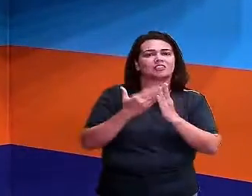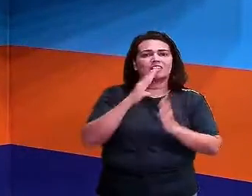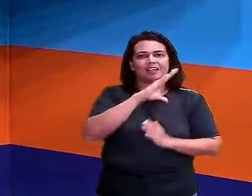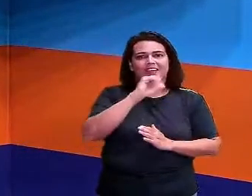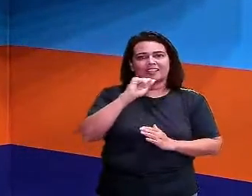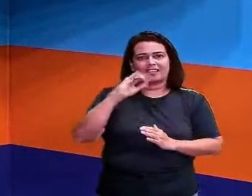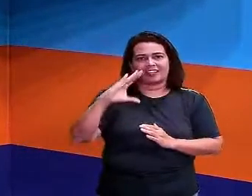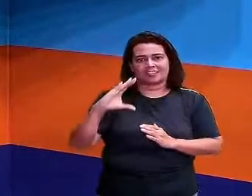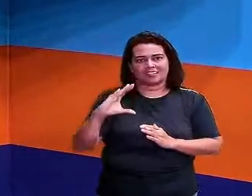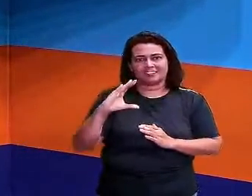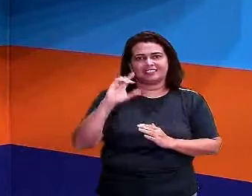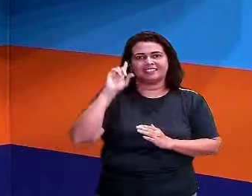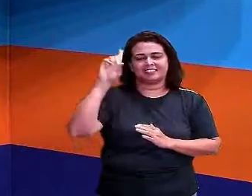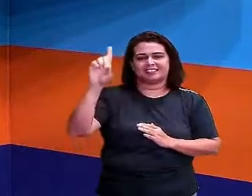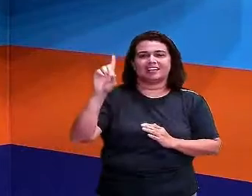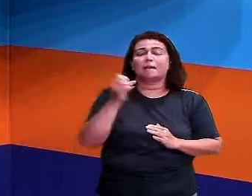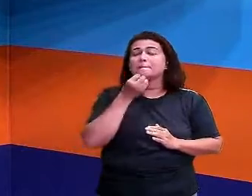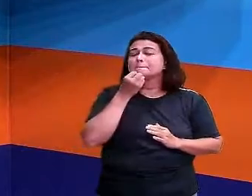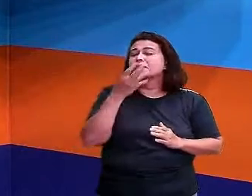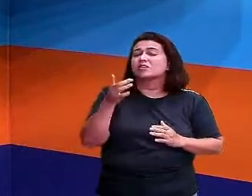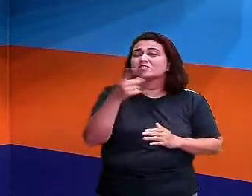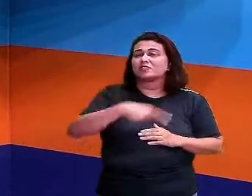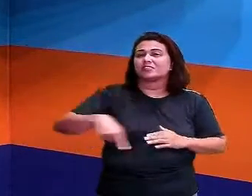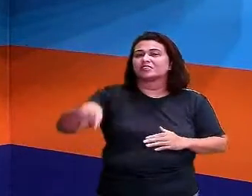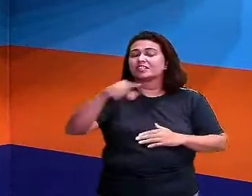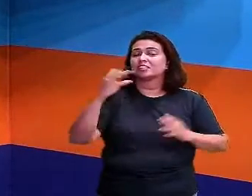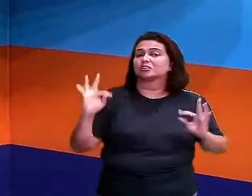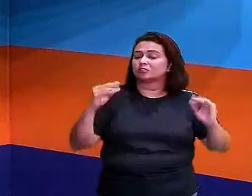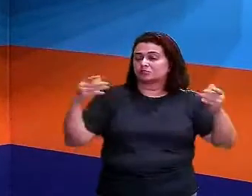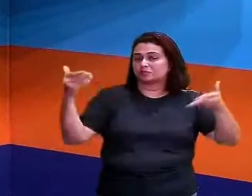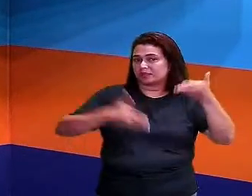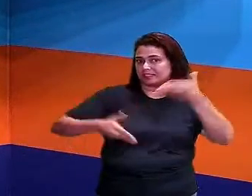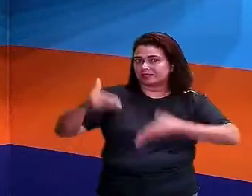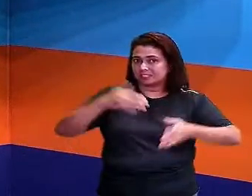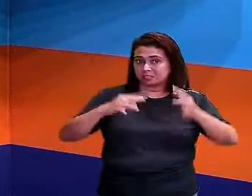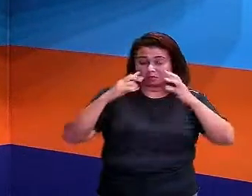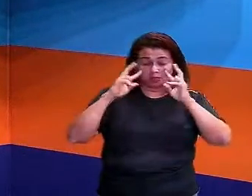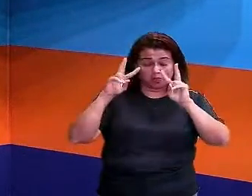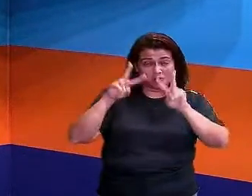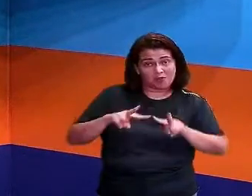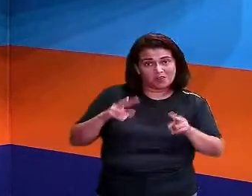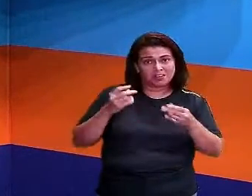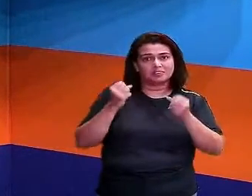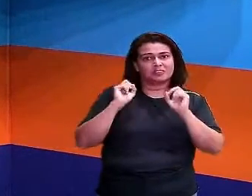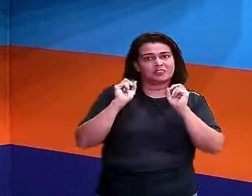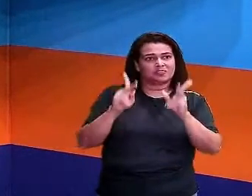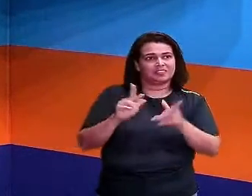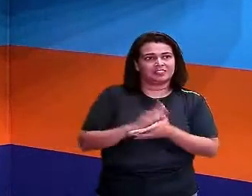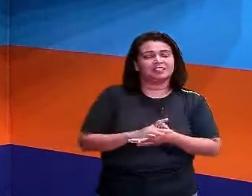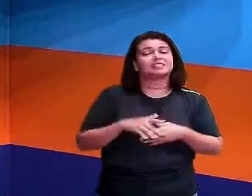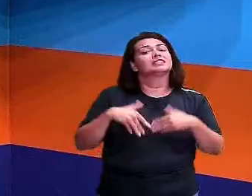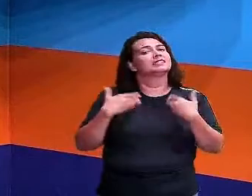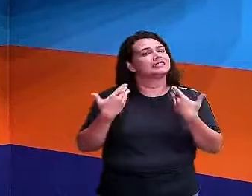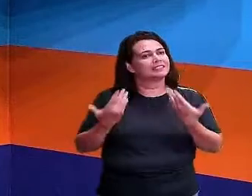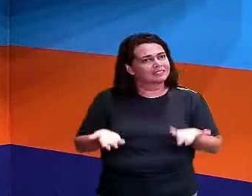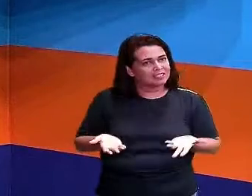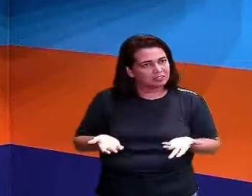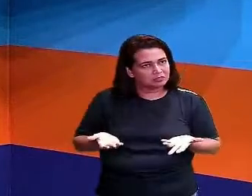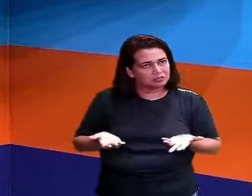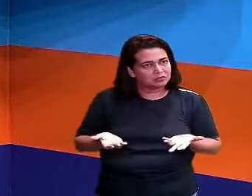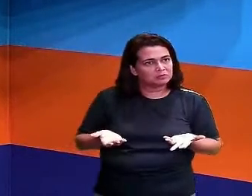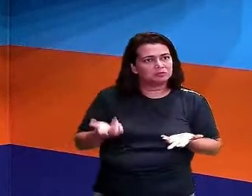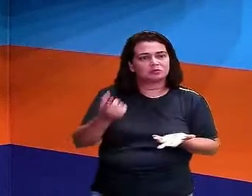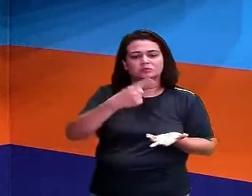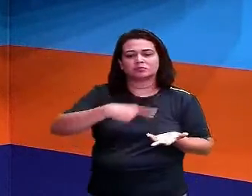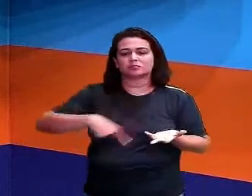para vocês e para todo mundo que participou e está assistindo a minha aula, tá certo? Ó, esse foi a referência